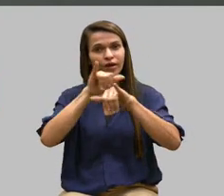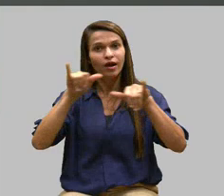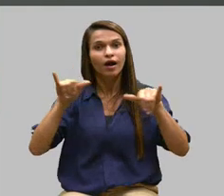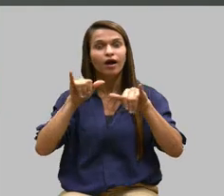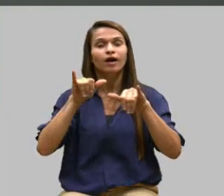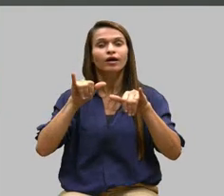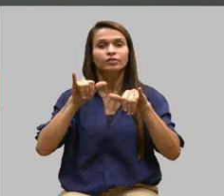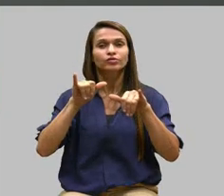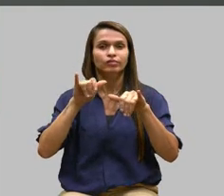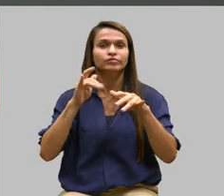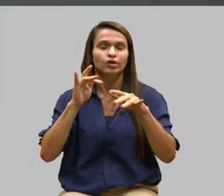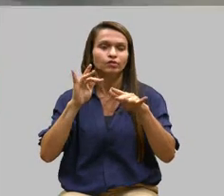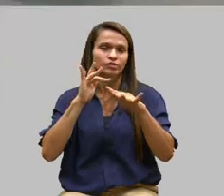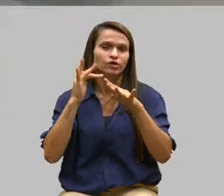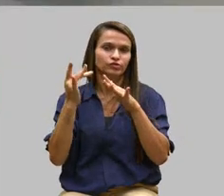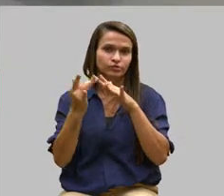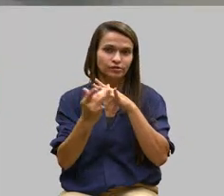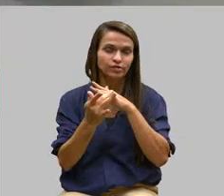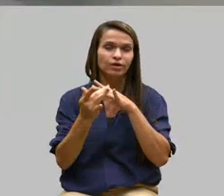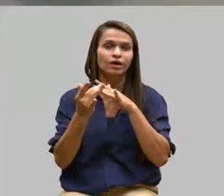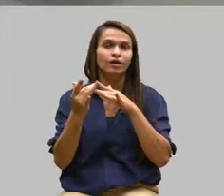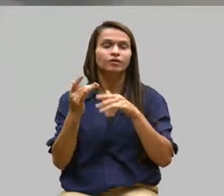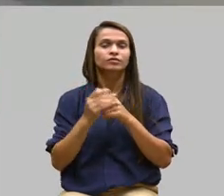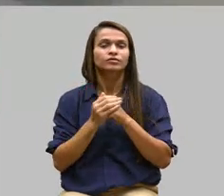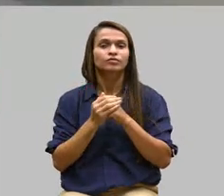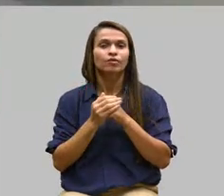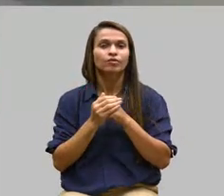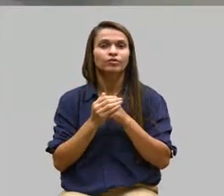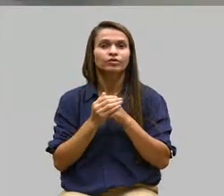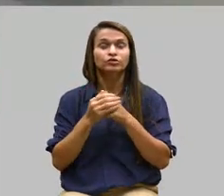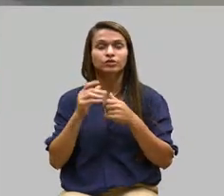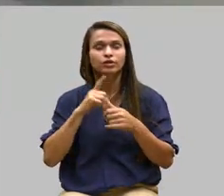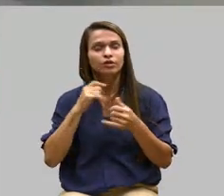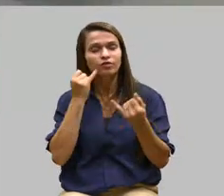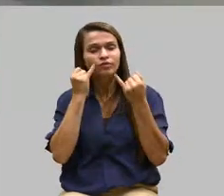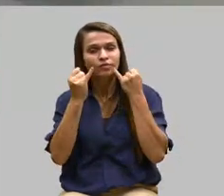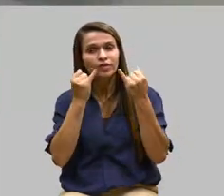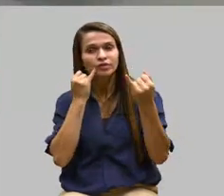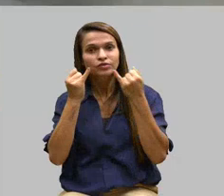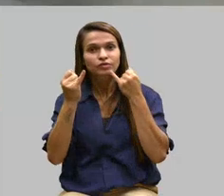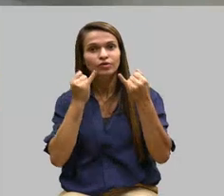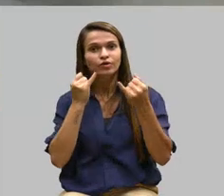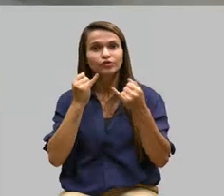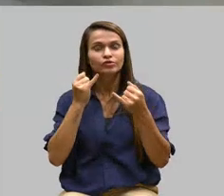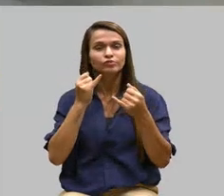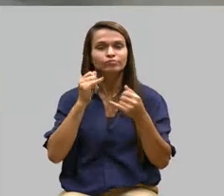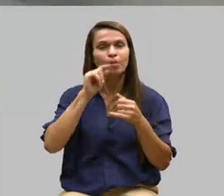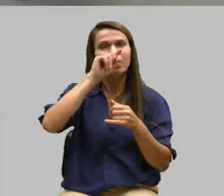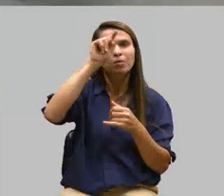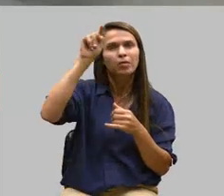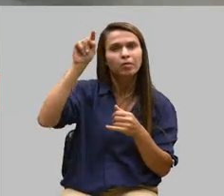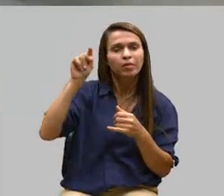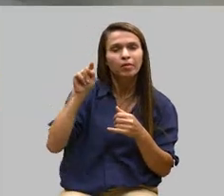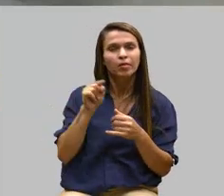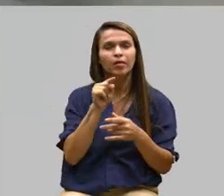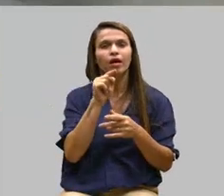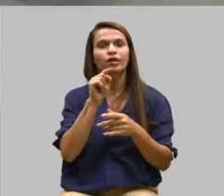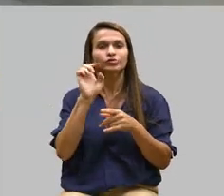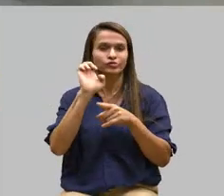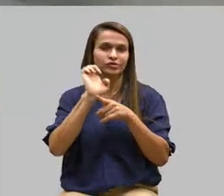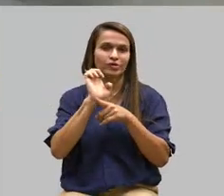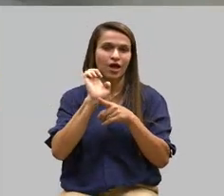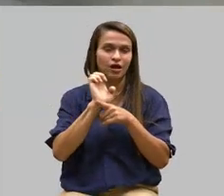dos grandes meios de comunicação levando essa informação para os quatro cantos do nosso Estado